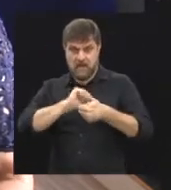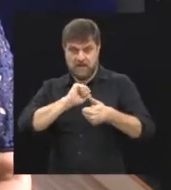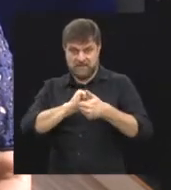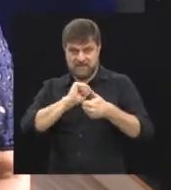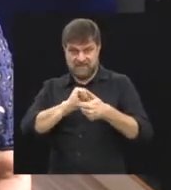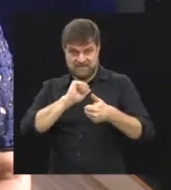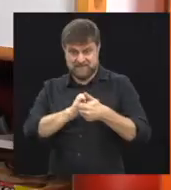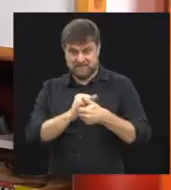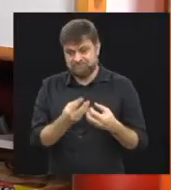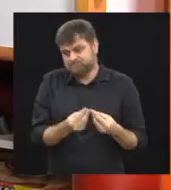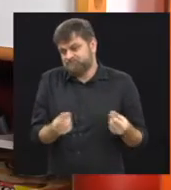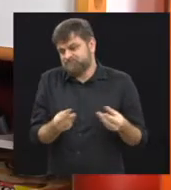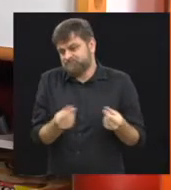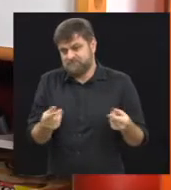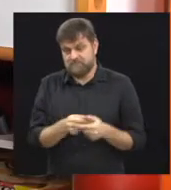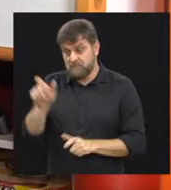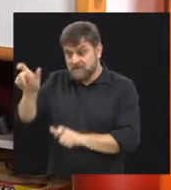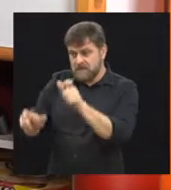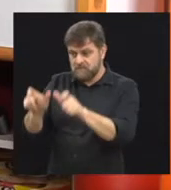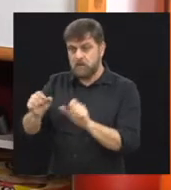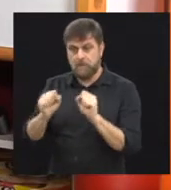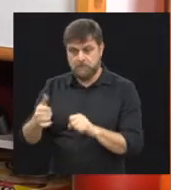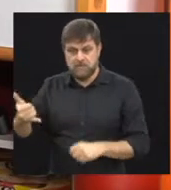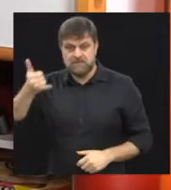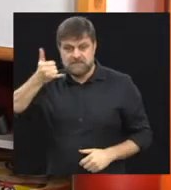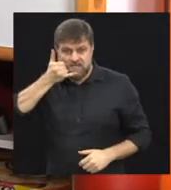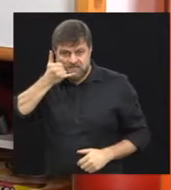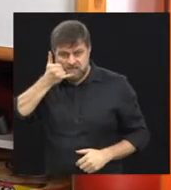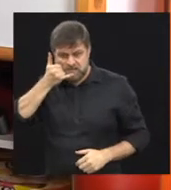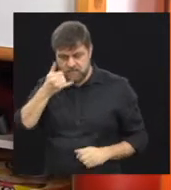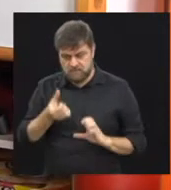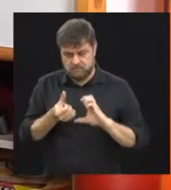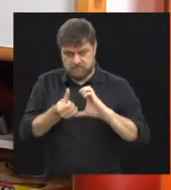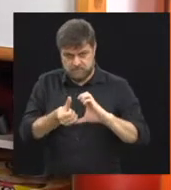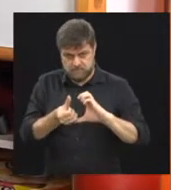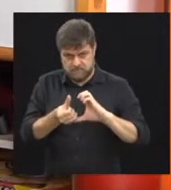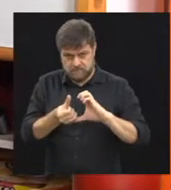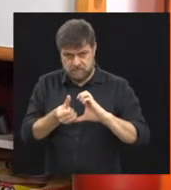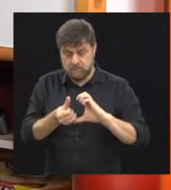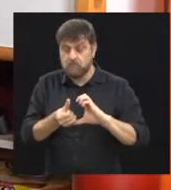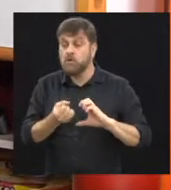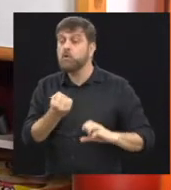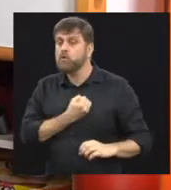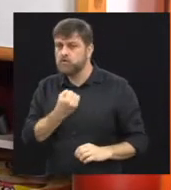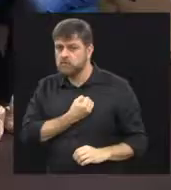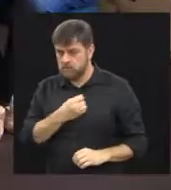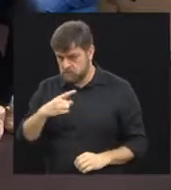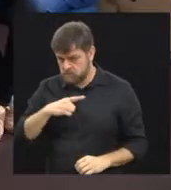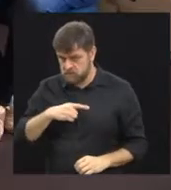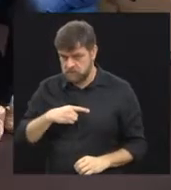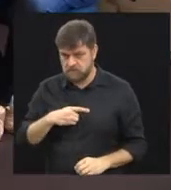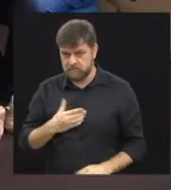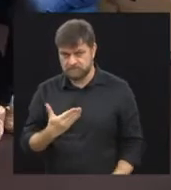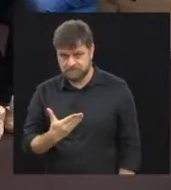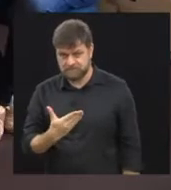boa dos nossos eventos. Então qualquer pessoa pode ligar na instituição. Você quer passar um número, Maria?